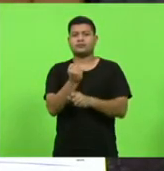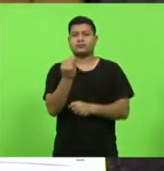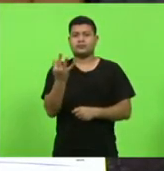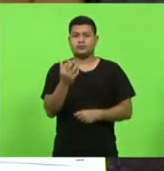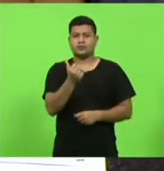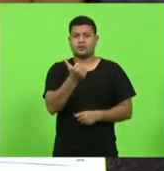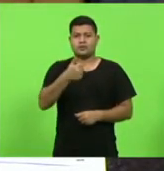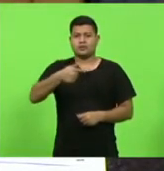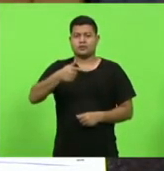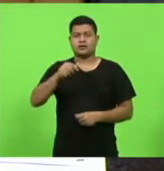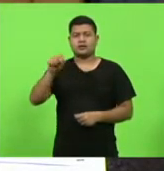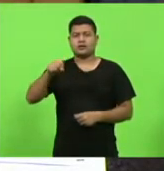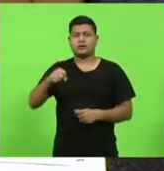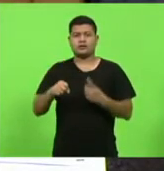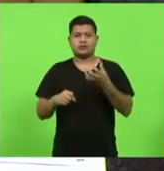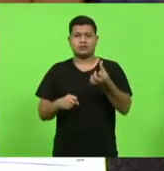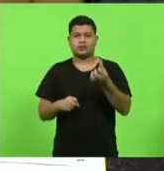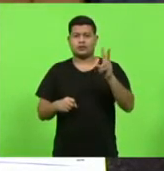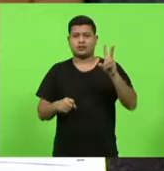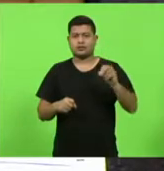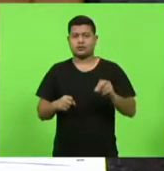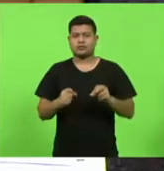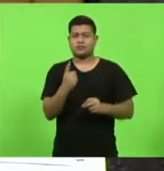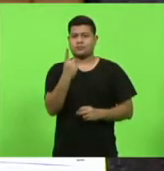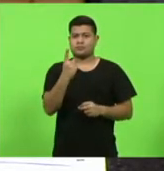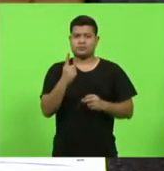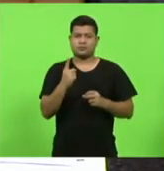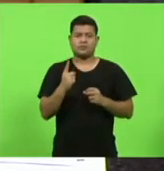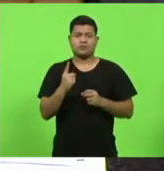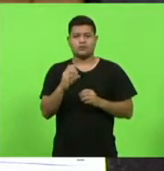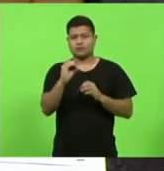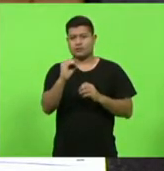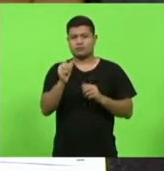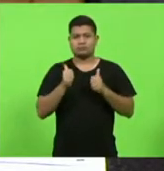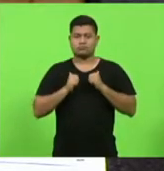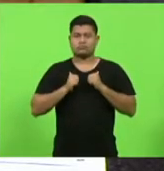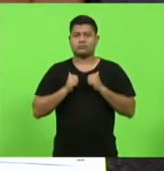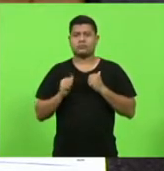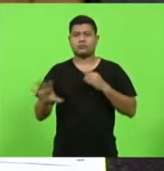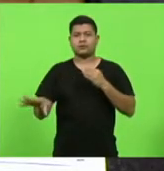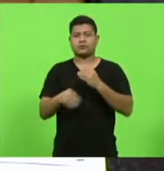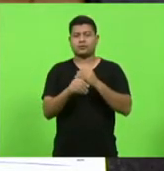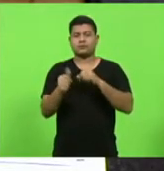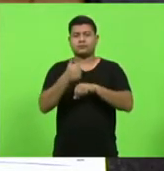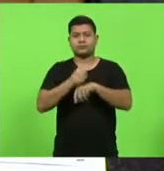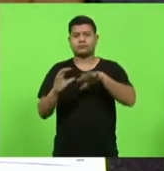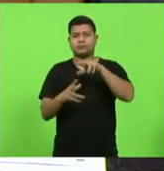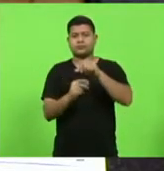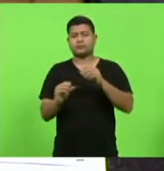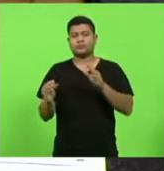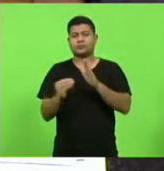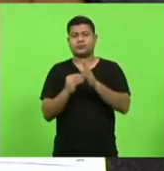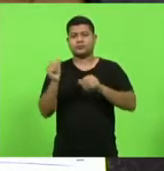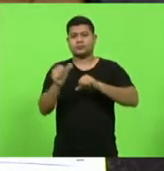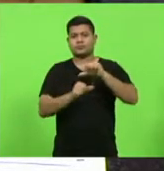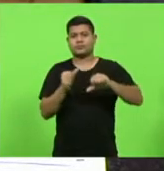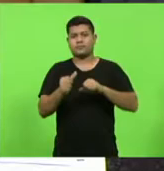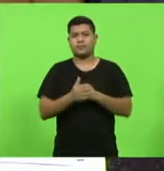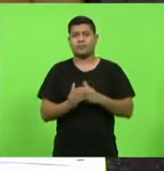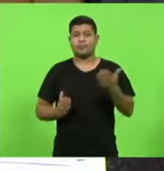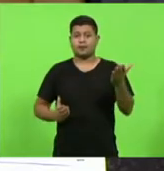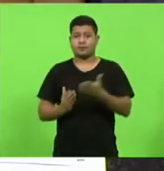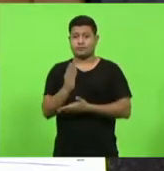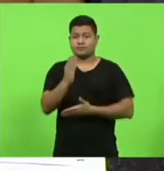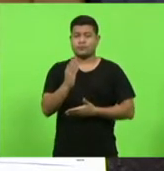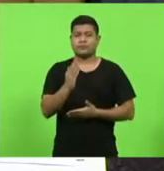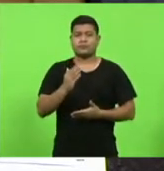sim, 6 não e nenhuma abstenção, com emenda substitutiva global e subemenda modificativa. Foram aprovados pedidos